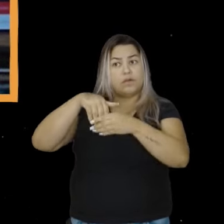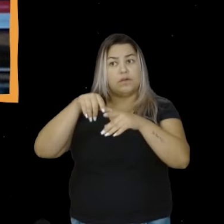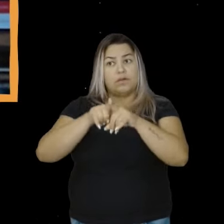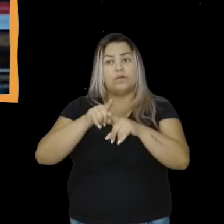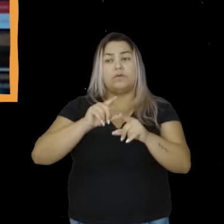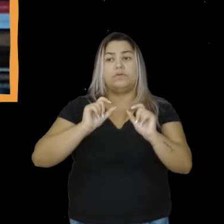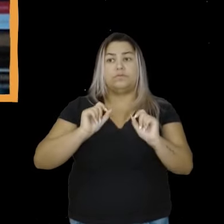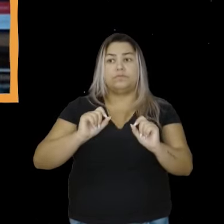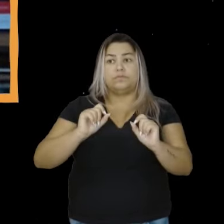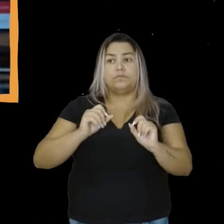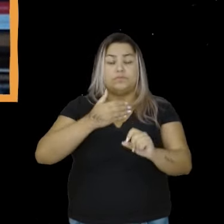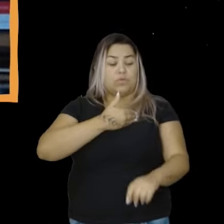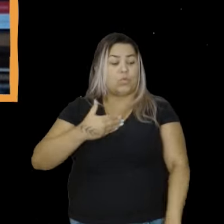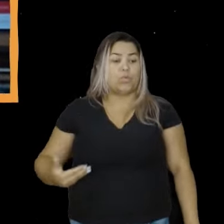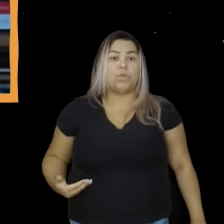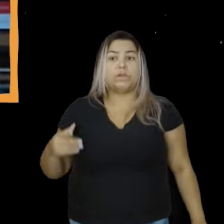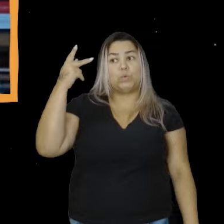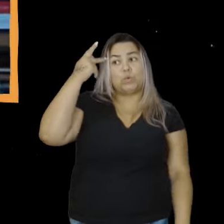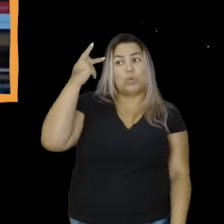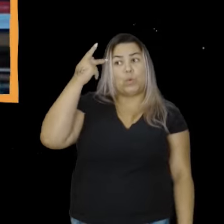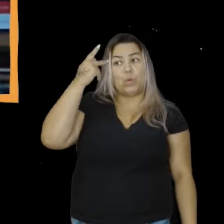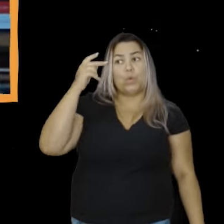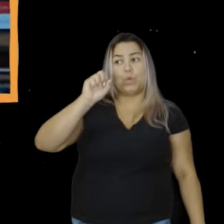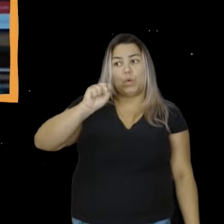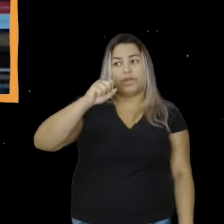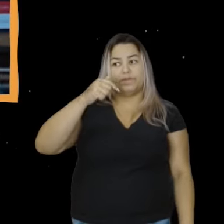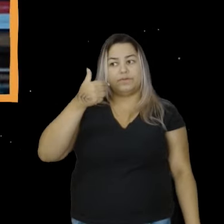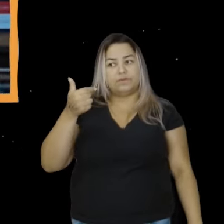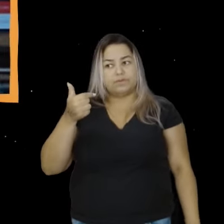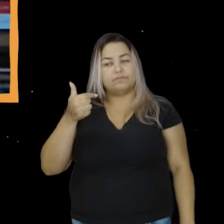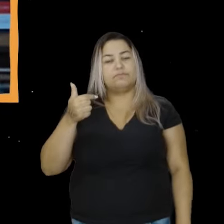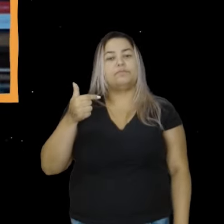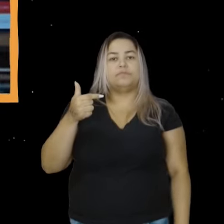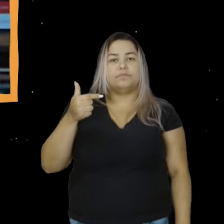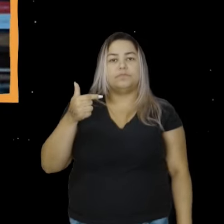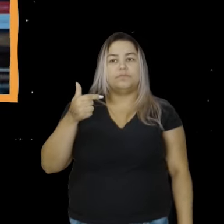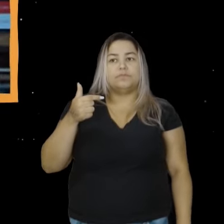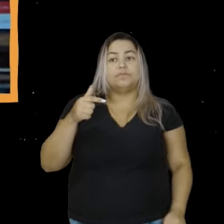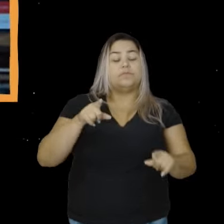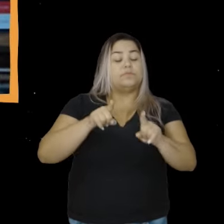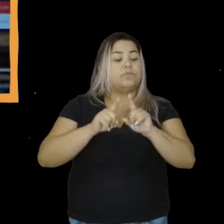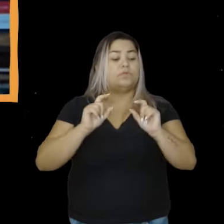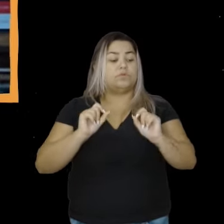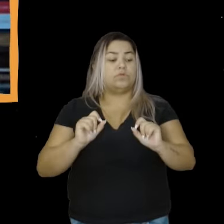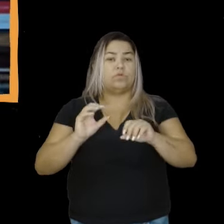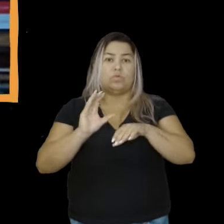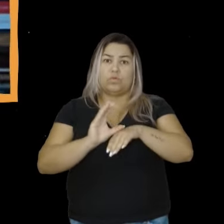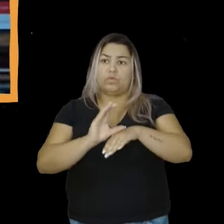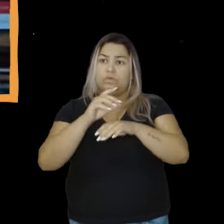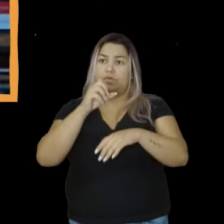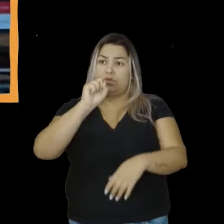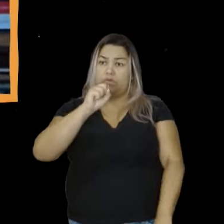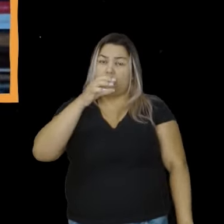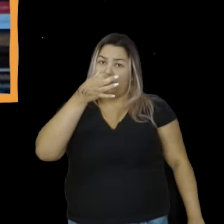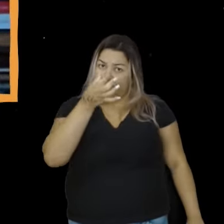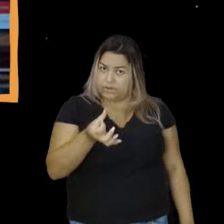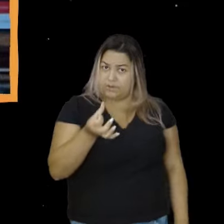candidato a governador de São Paulo em 82, a participação da Constituinte em